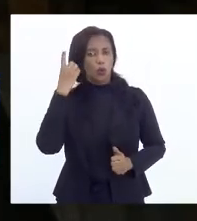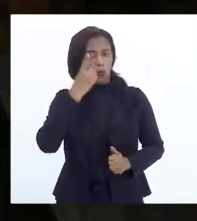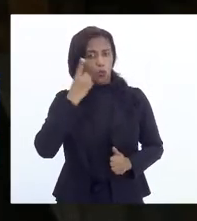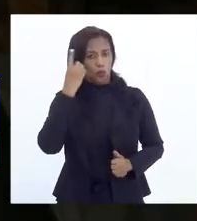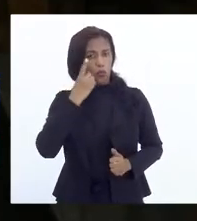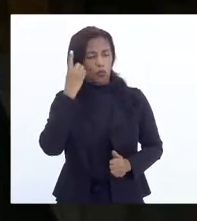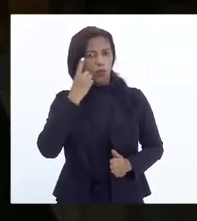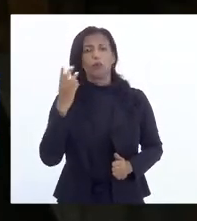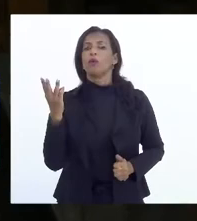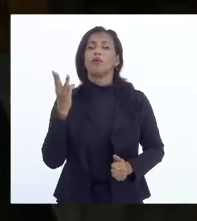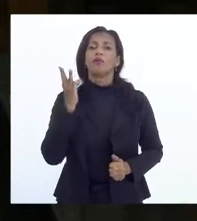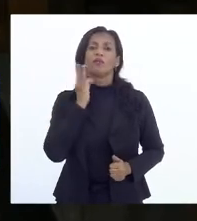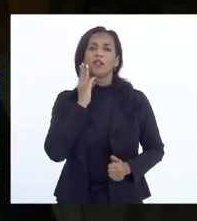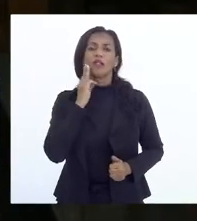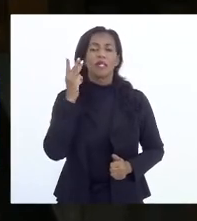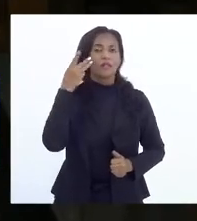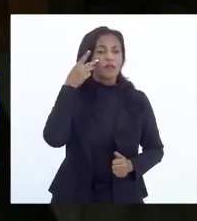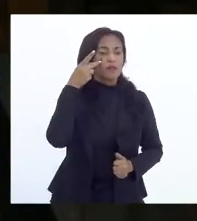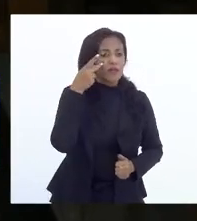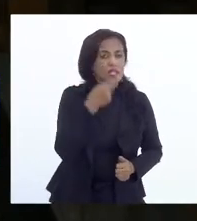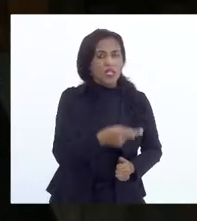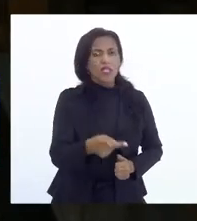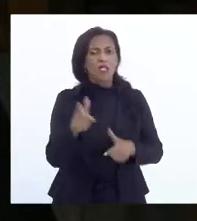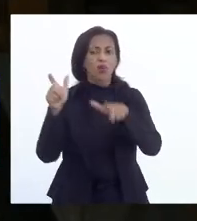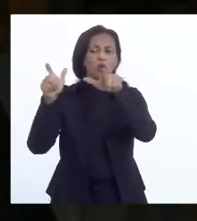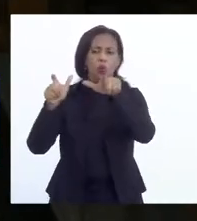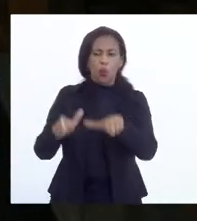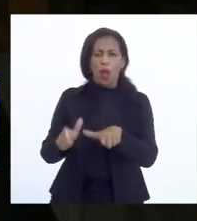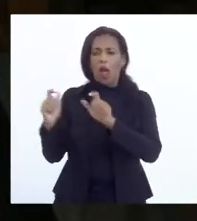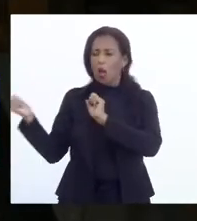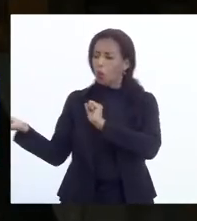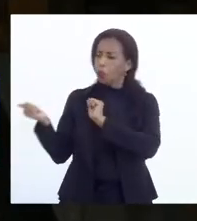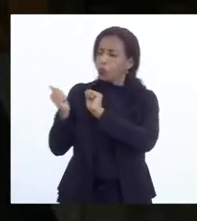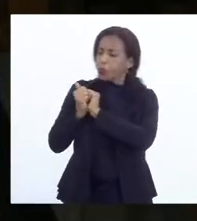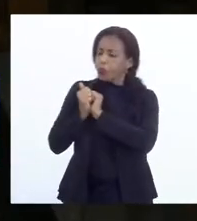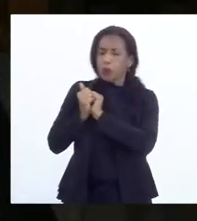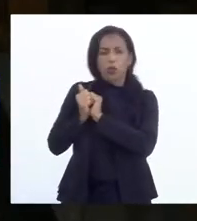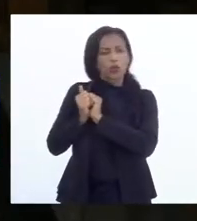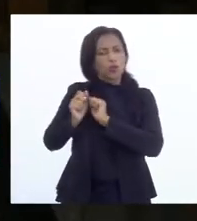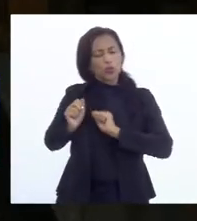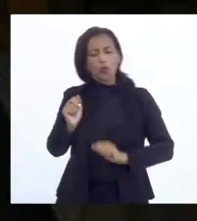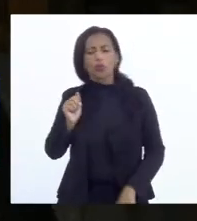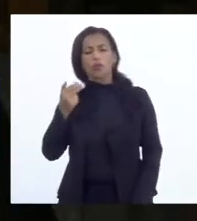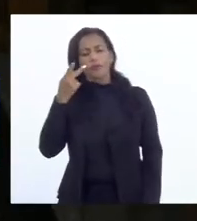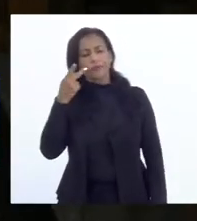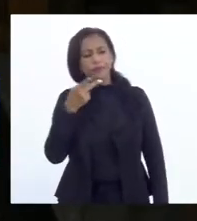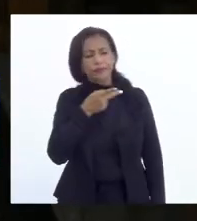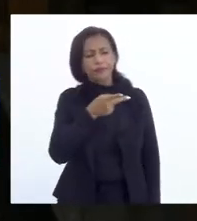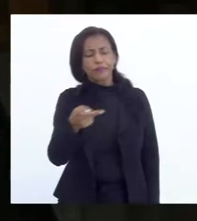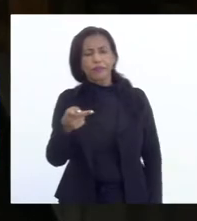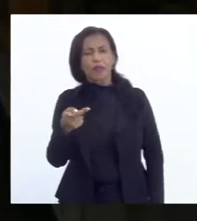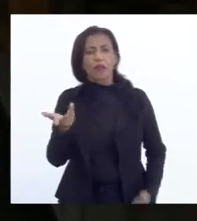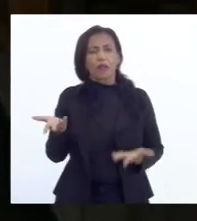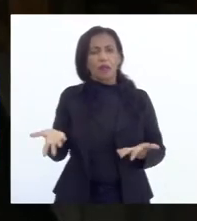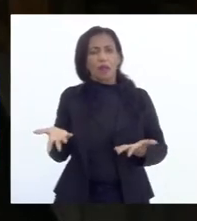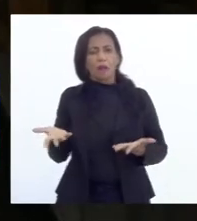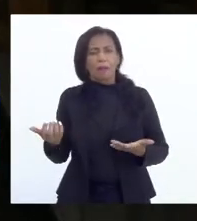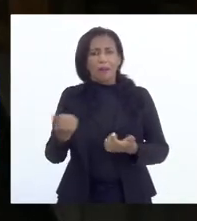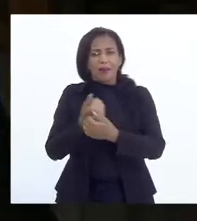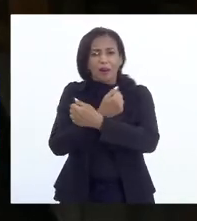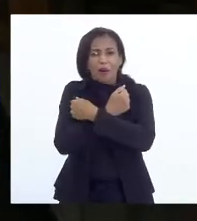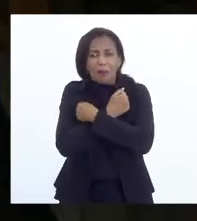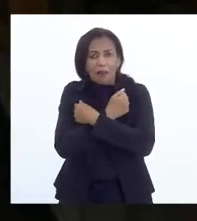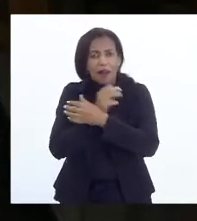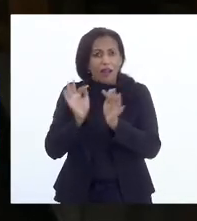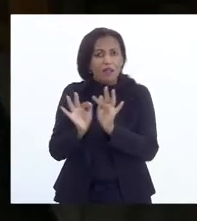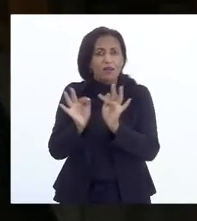luta antimanicomial, visitando o Instituto, convidei o deputado Valdeque Carneiro, que foi junto comigo, para dar um abraço